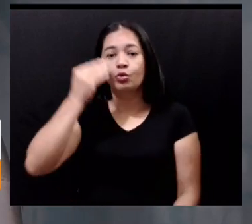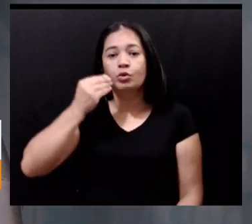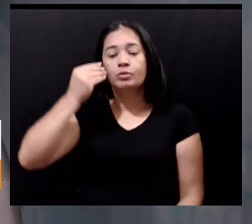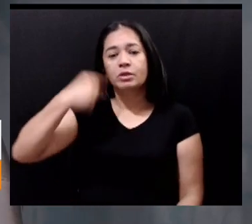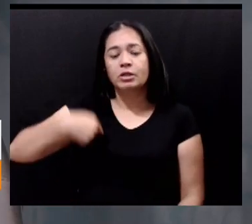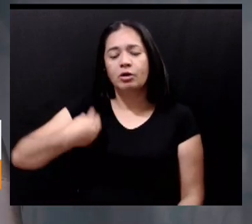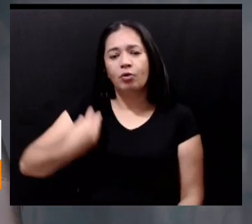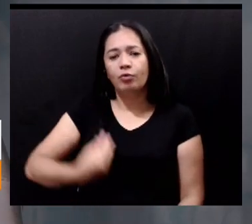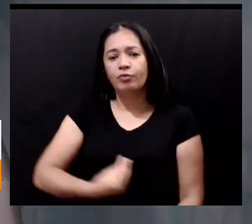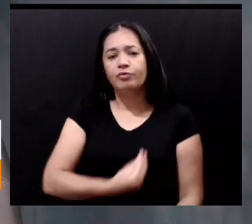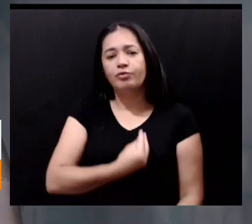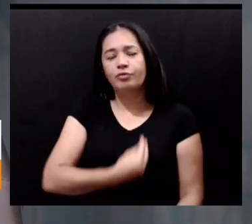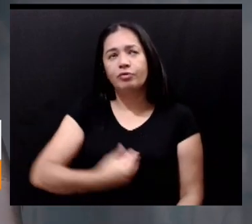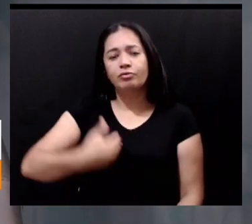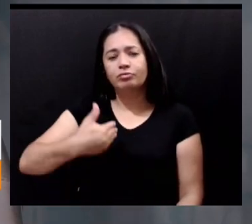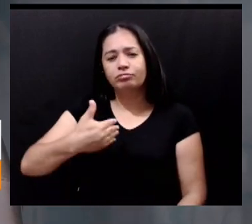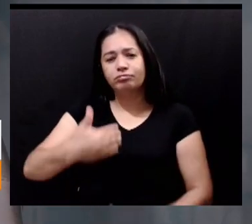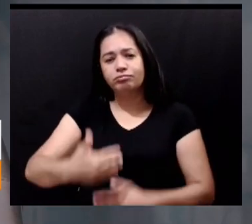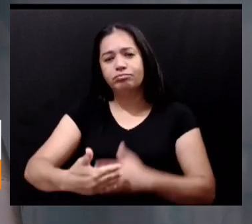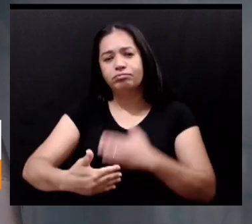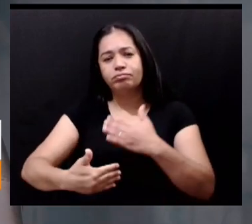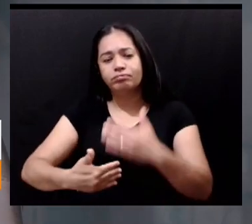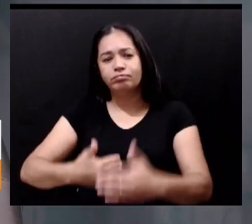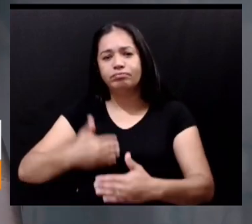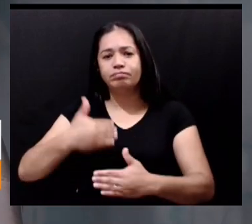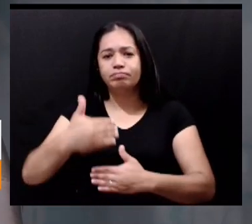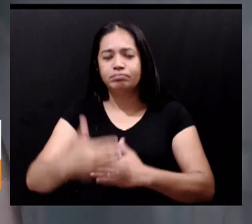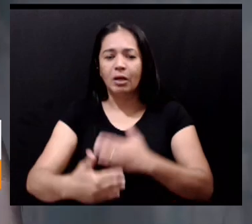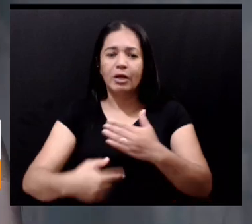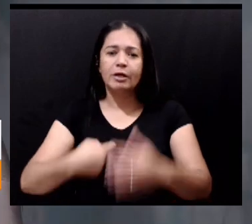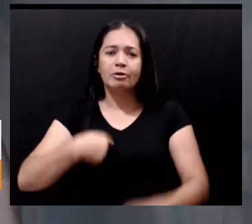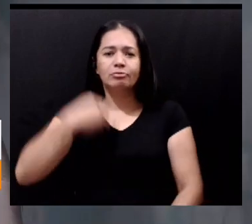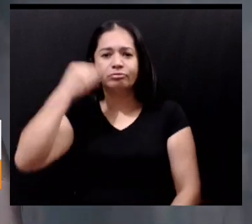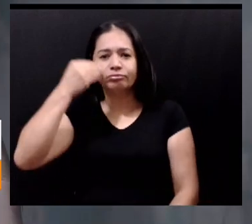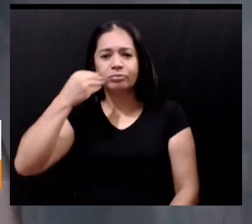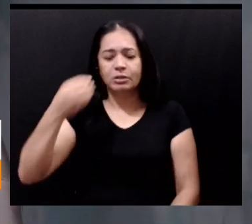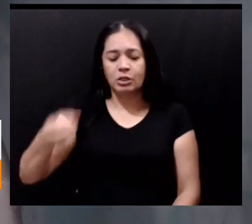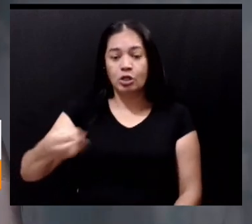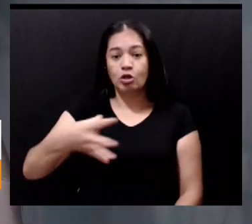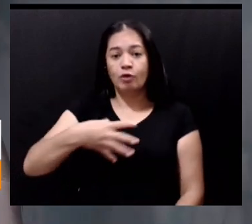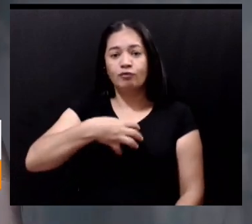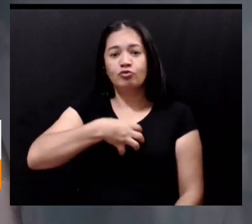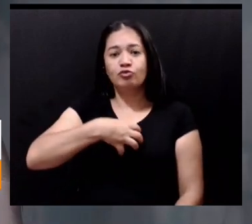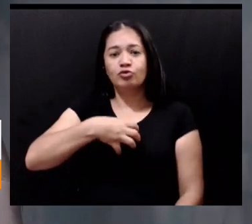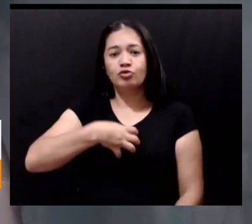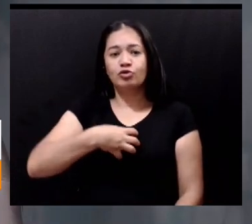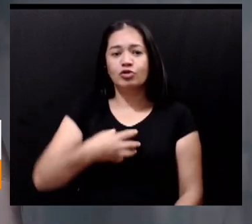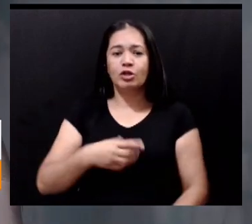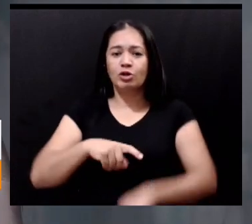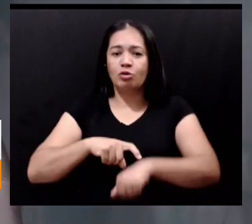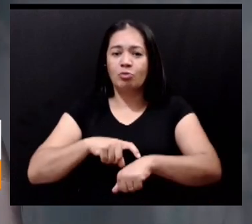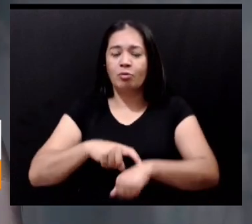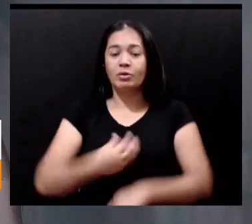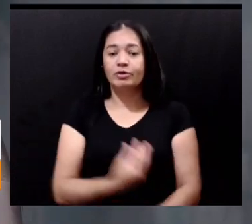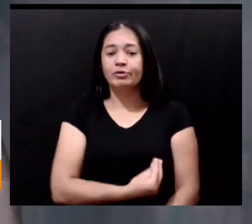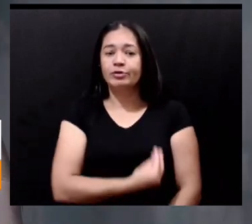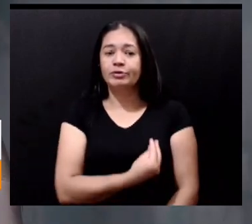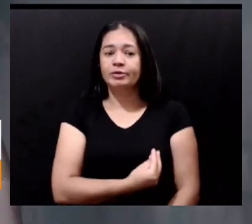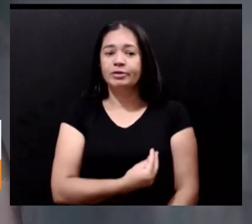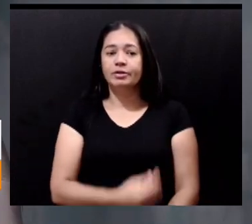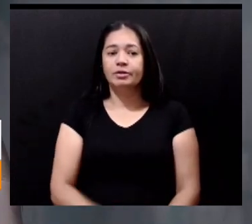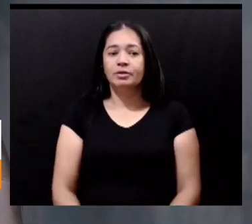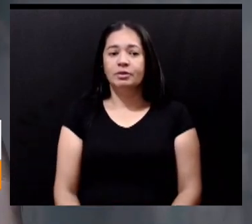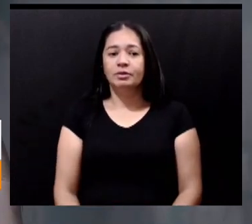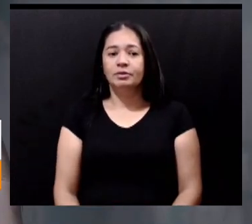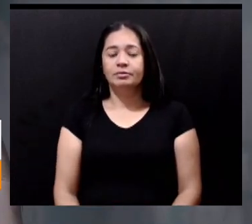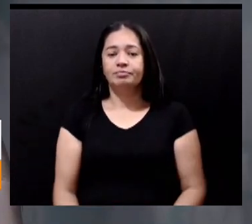vou, me experimentando nessa nova forma de ser, nesse novo momento de vida, e abrindo espaço para